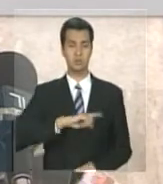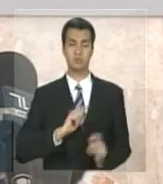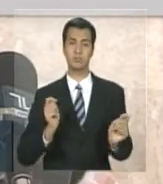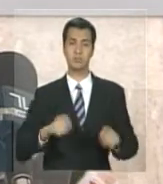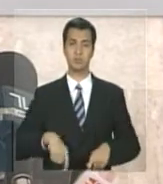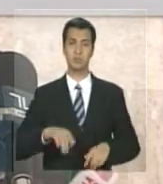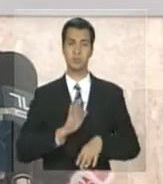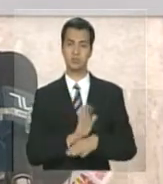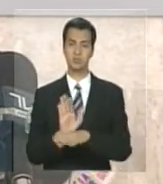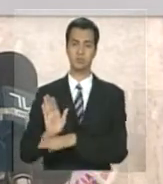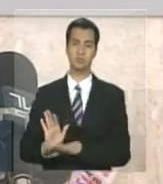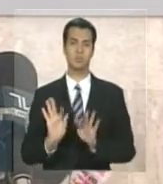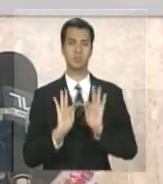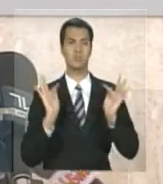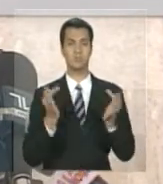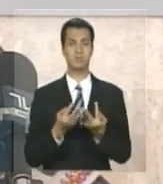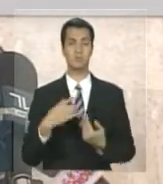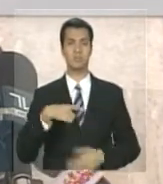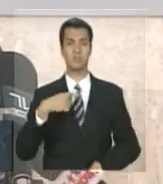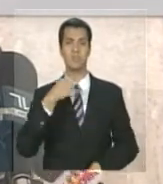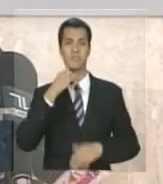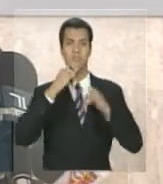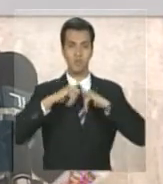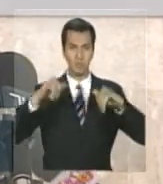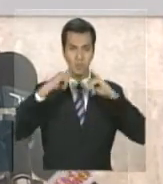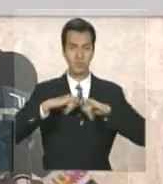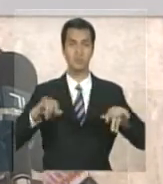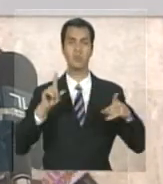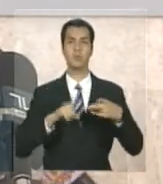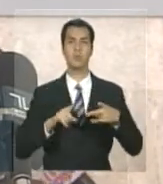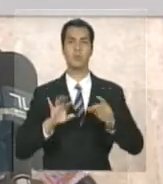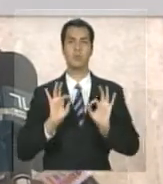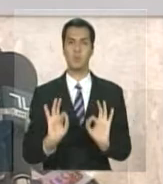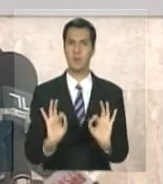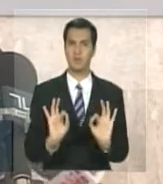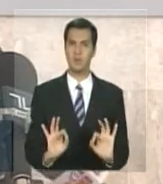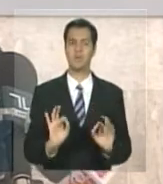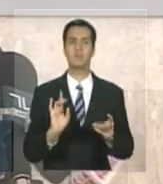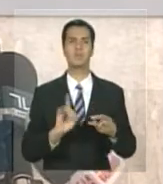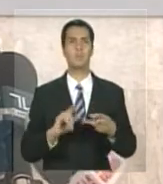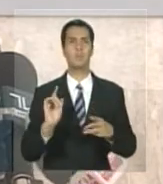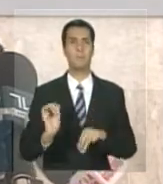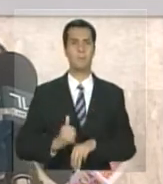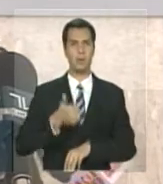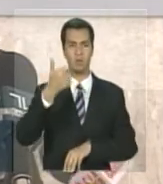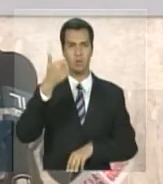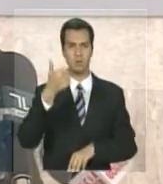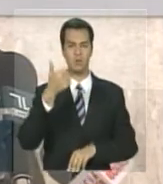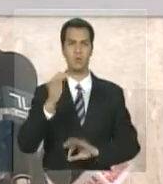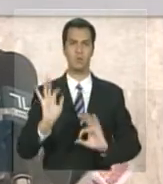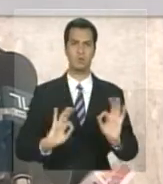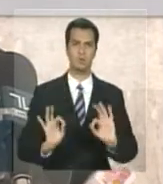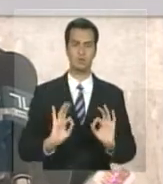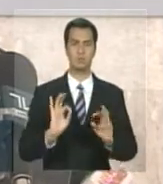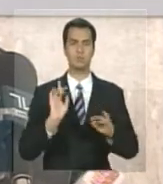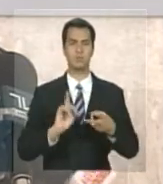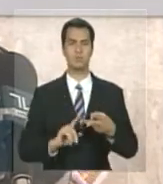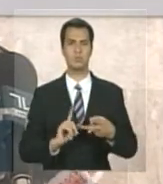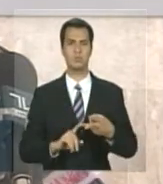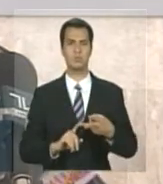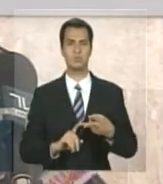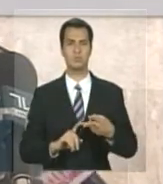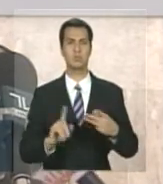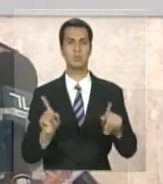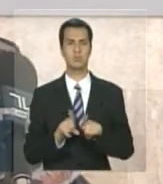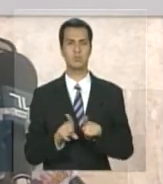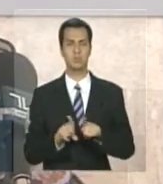atender essas famílias com informação, com qualidade, melhorando a sua condição de produção, entrando, portanto, logo na